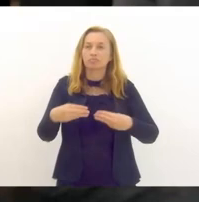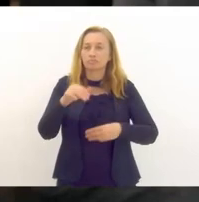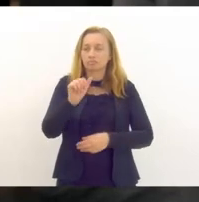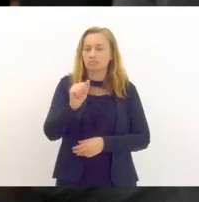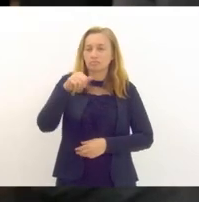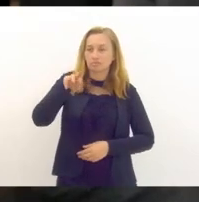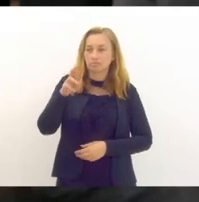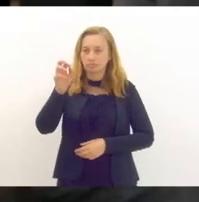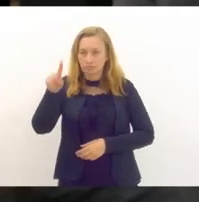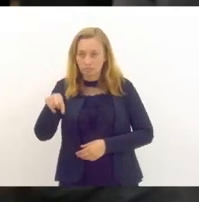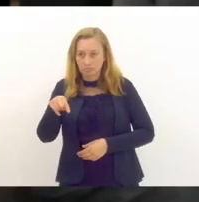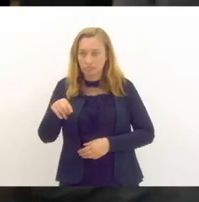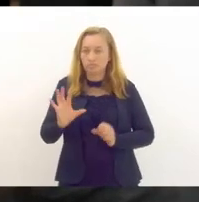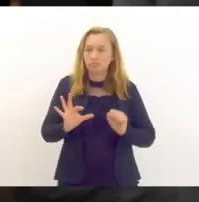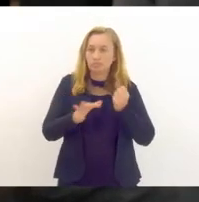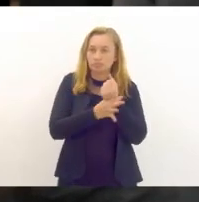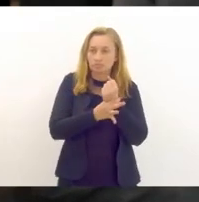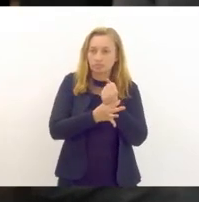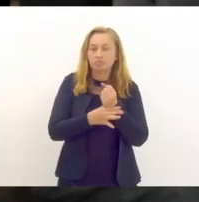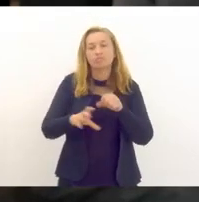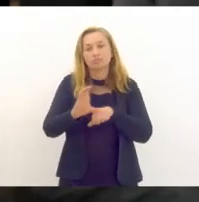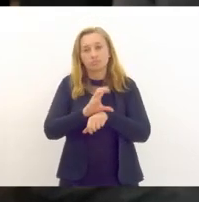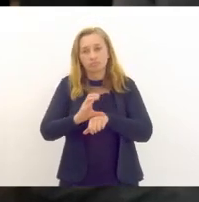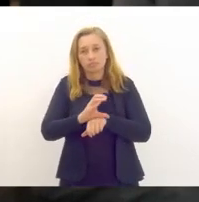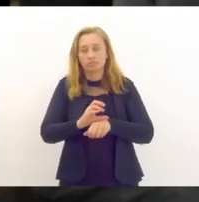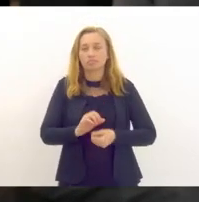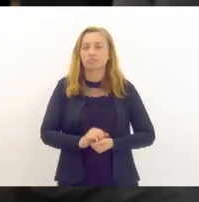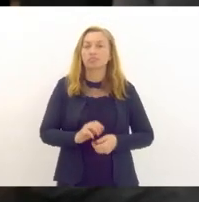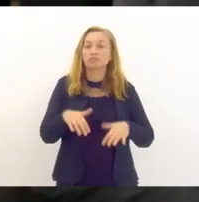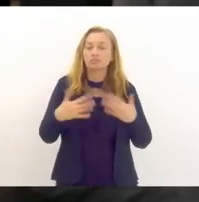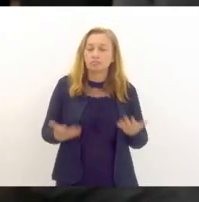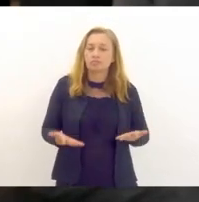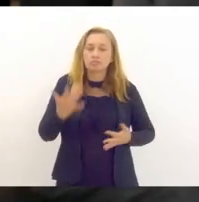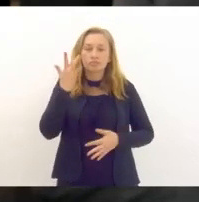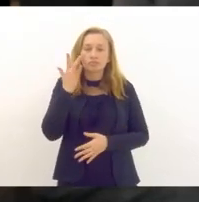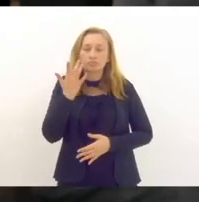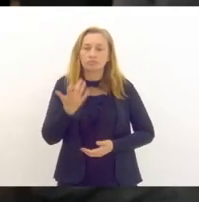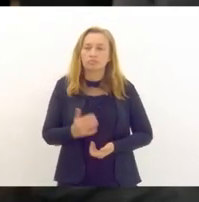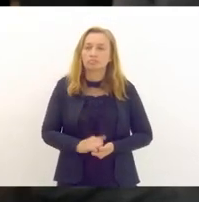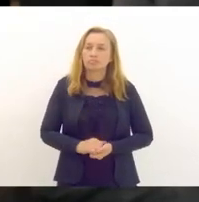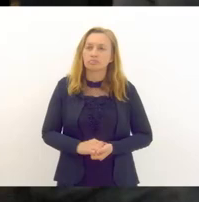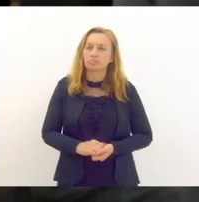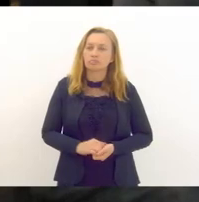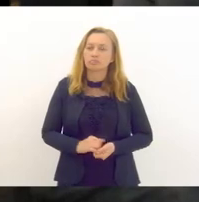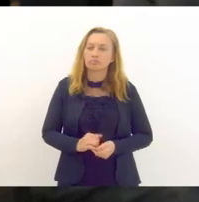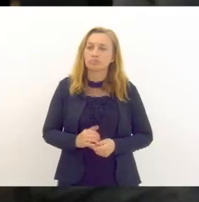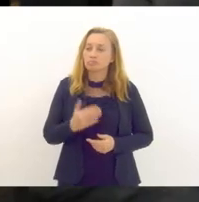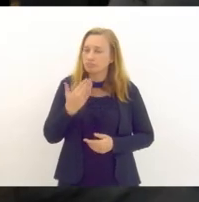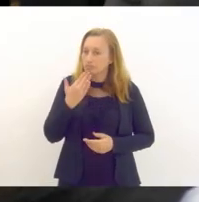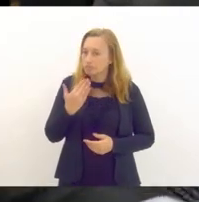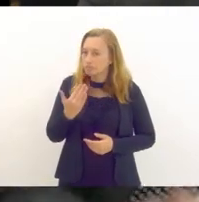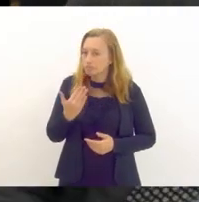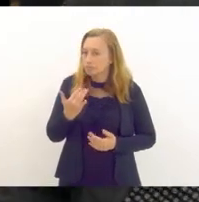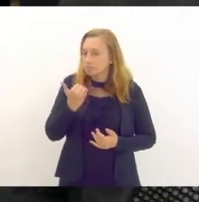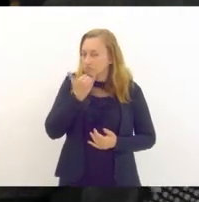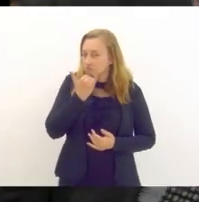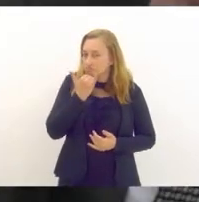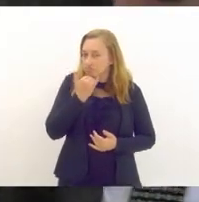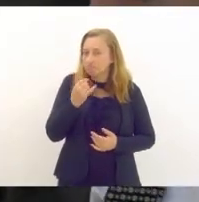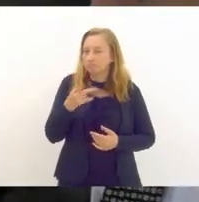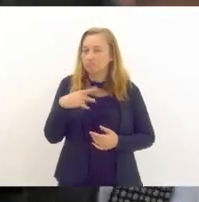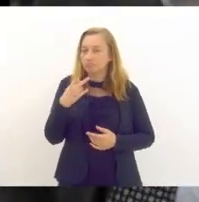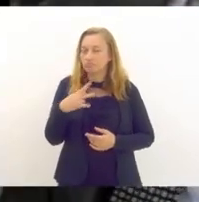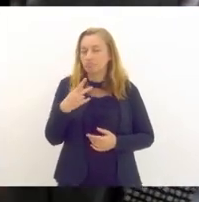assegurando a sua constitucionalidade Então acho que seria uma me perdoe a palavra uma temeridade